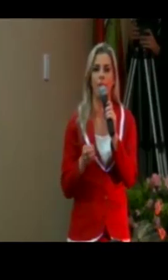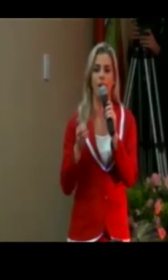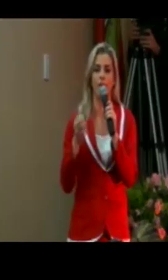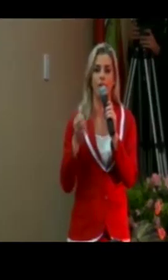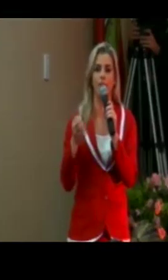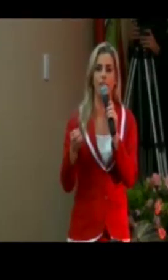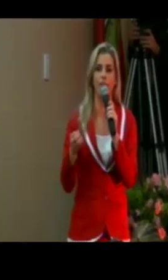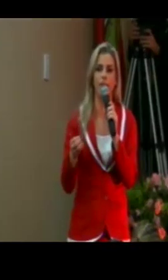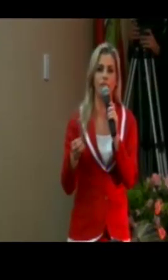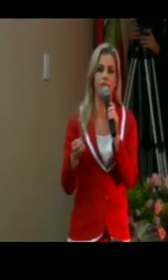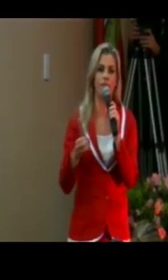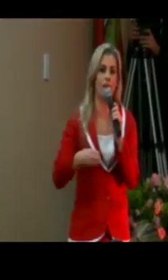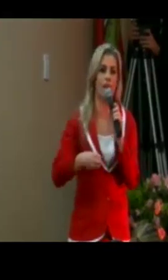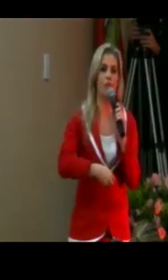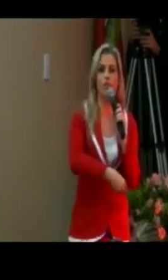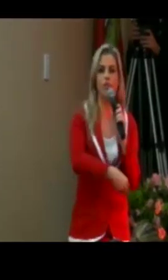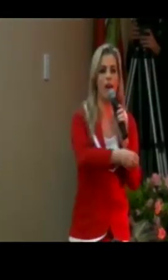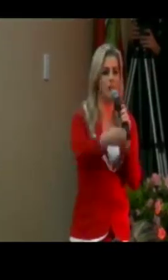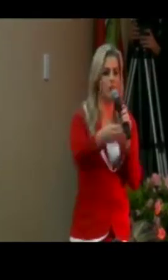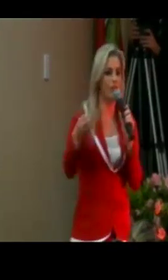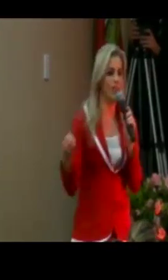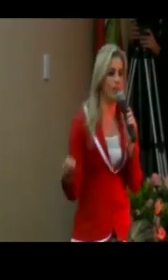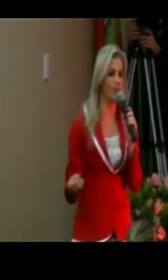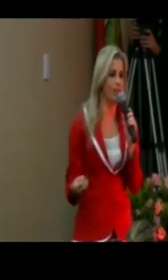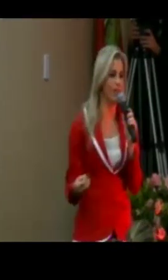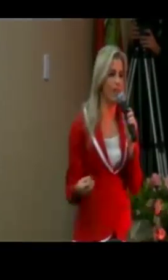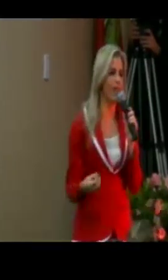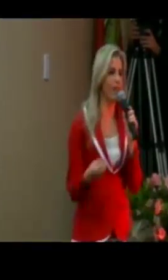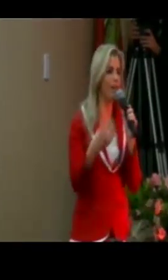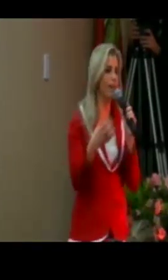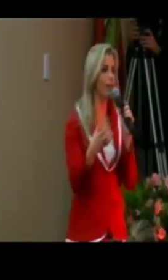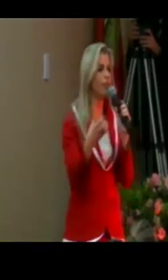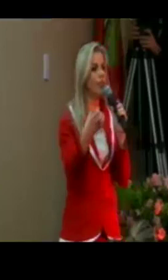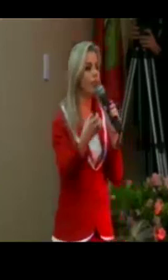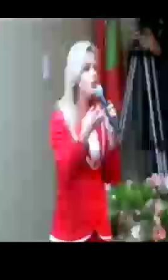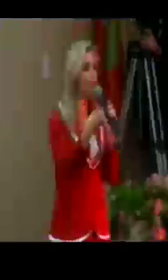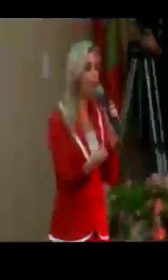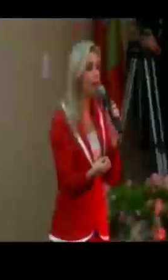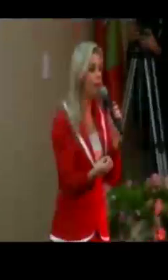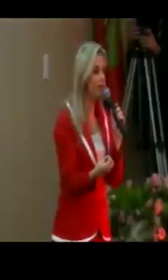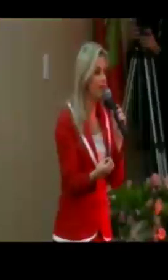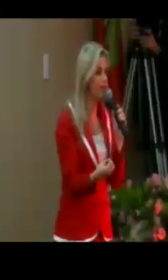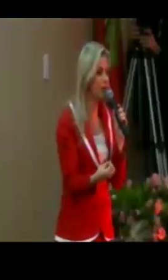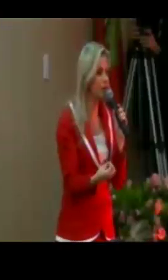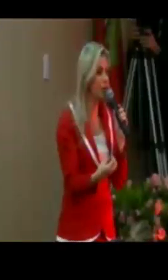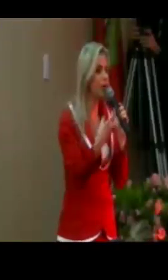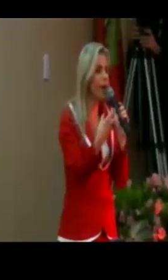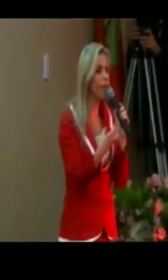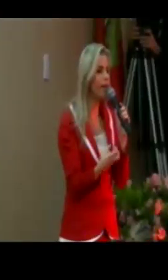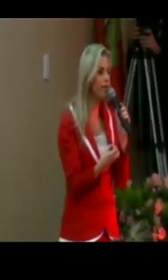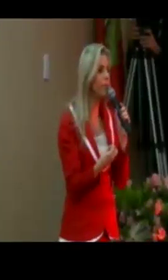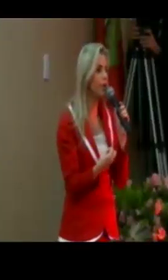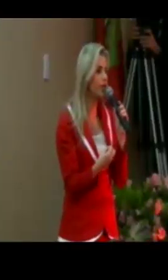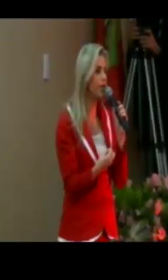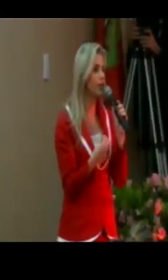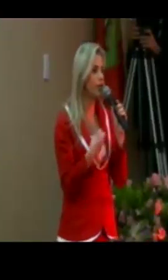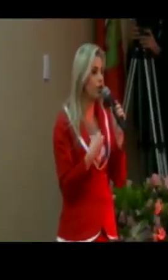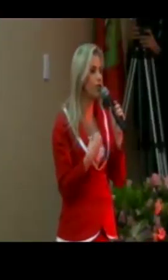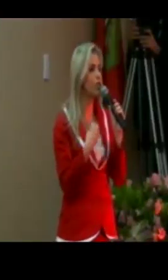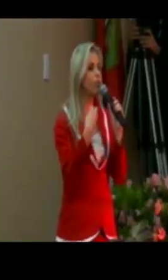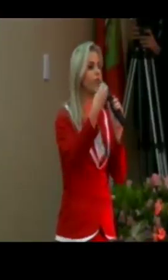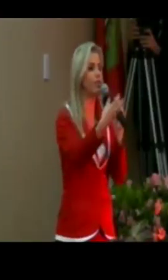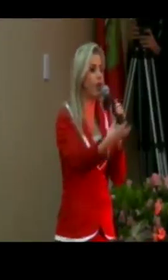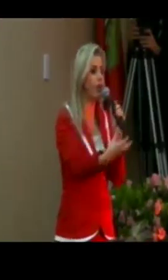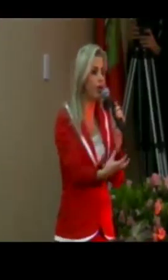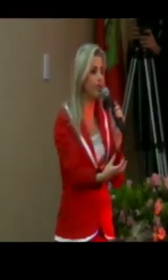A escola, né, nós pretendemos trabalhar os diversos temas. Né, nós não temos um tema específico. E o que é